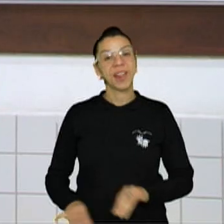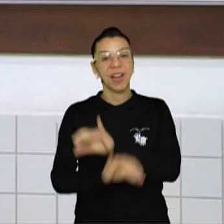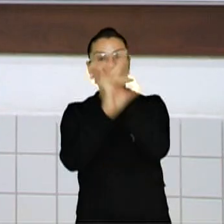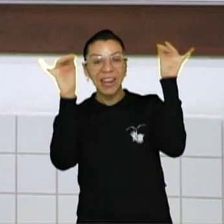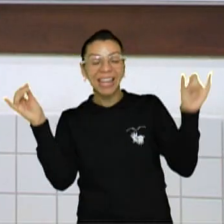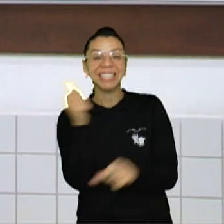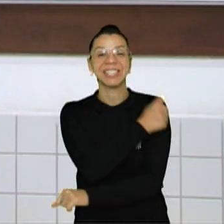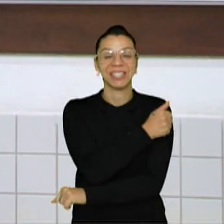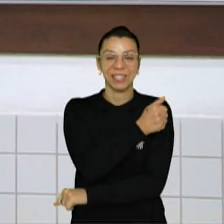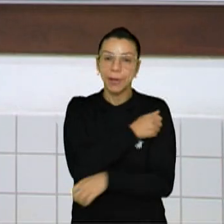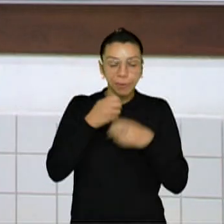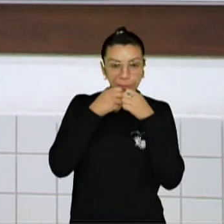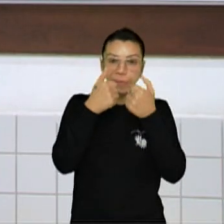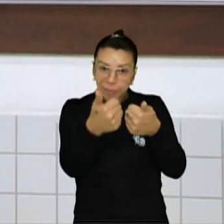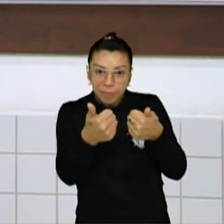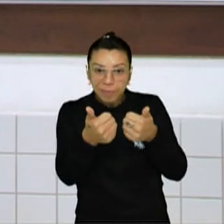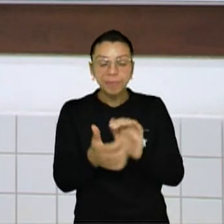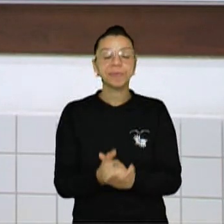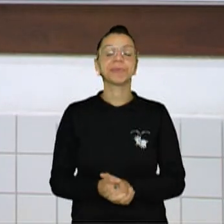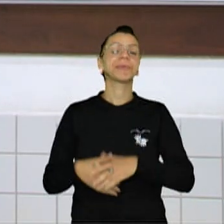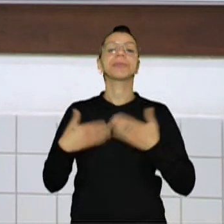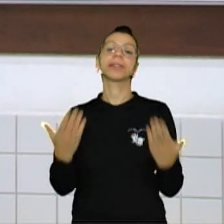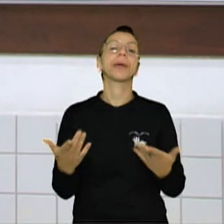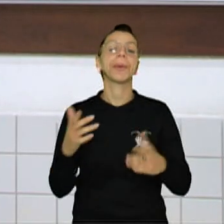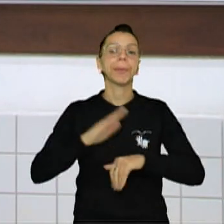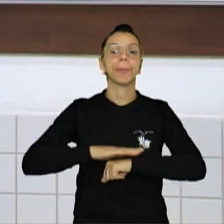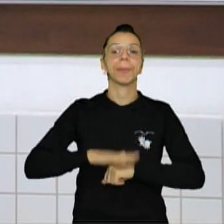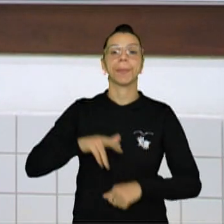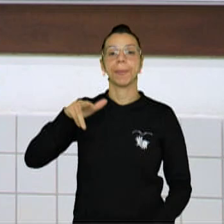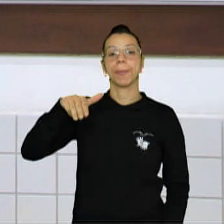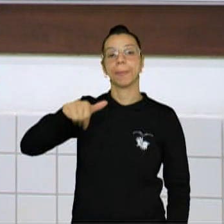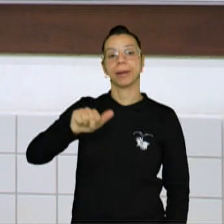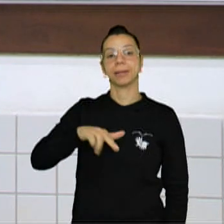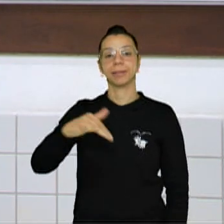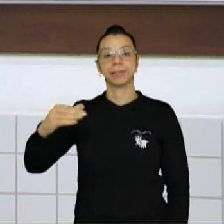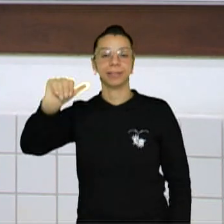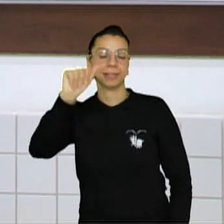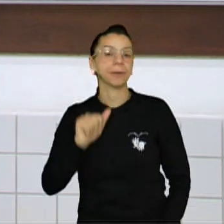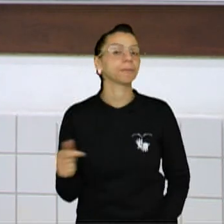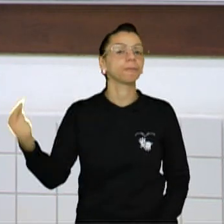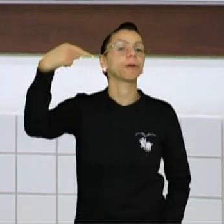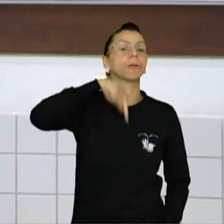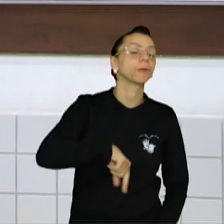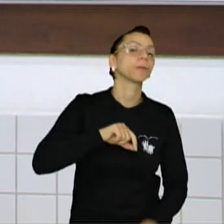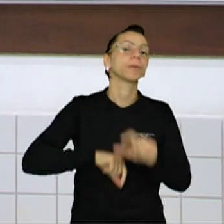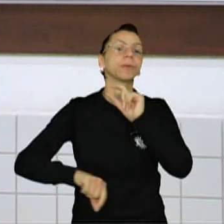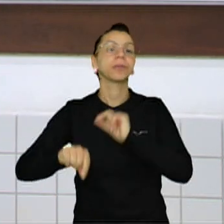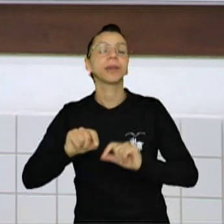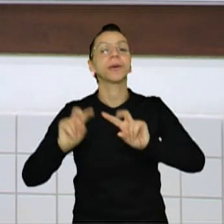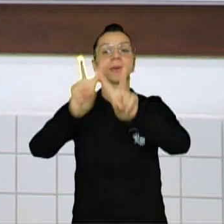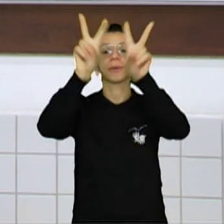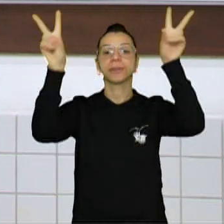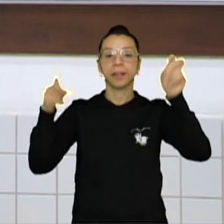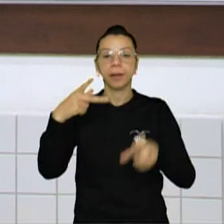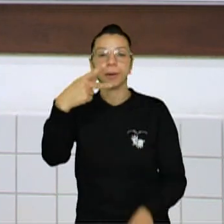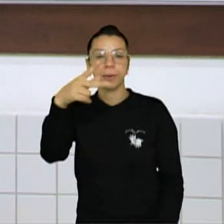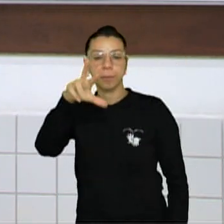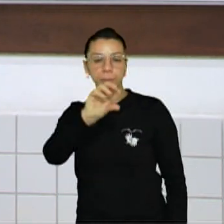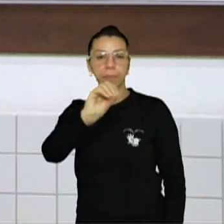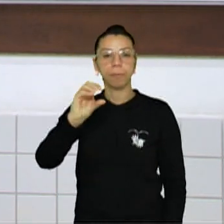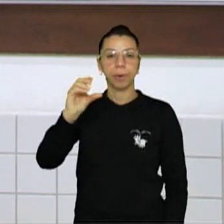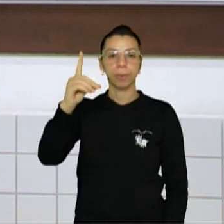Olá, pessoal, tudo bem com vocês? Então, professora Márcia Diniz, venho aqui com propriedades determinantes,